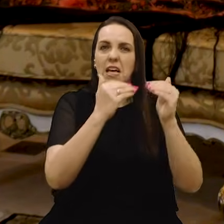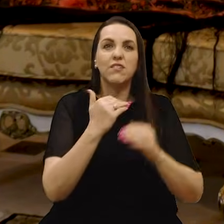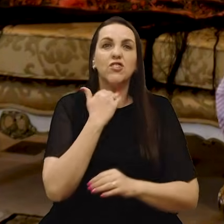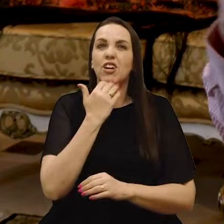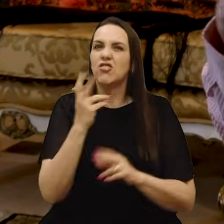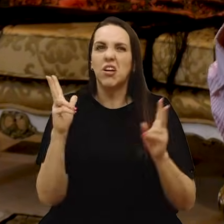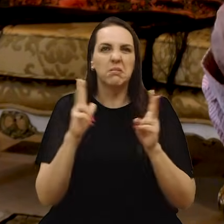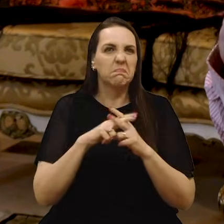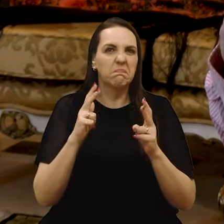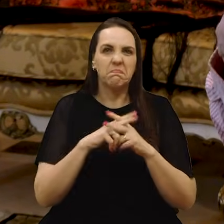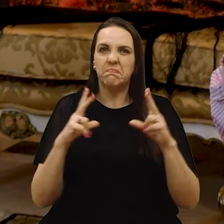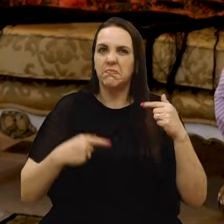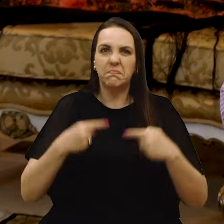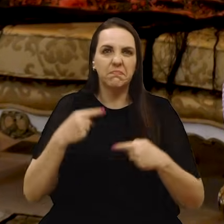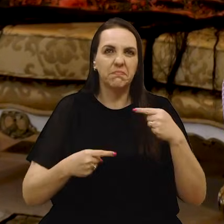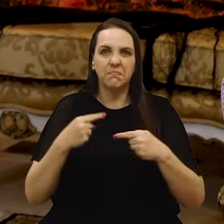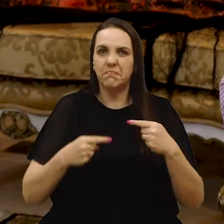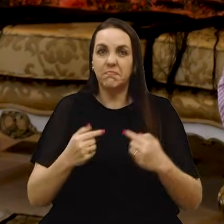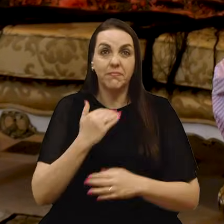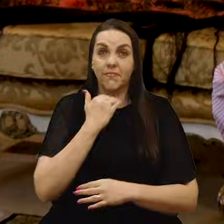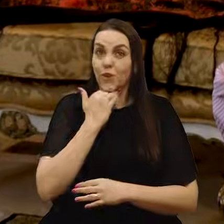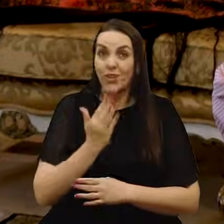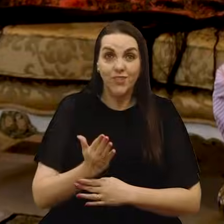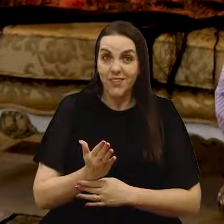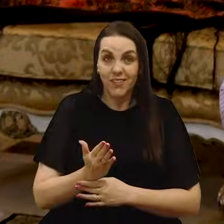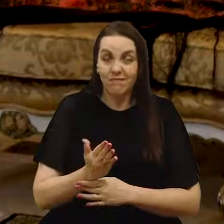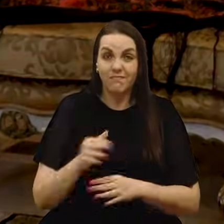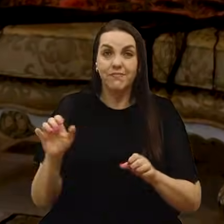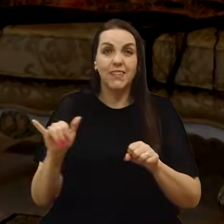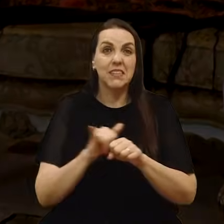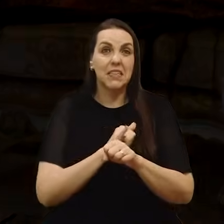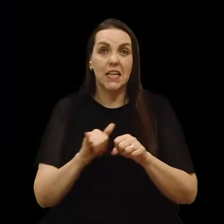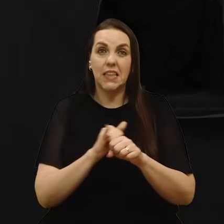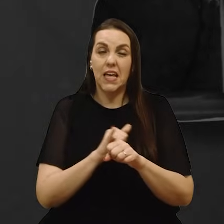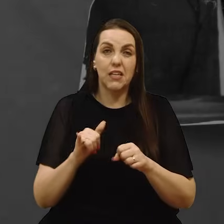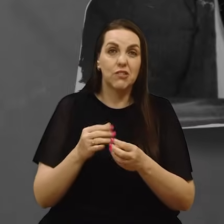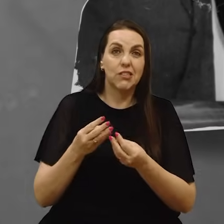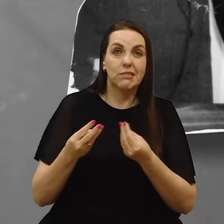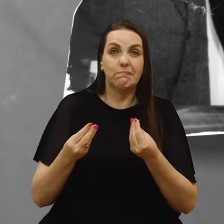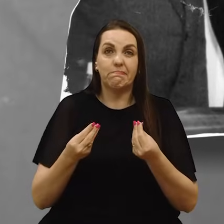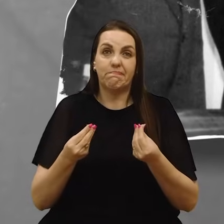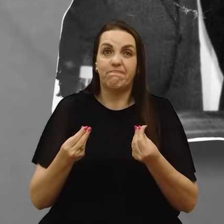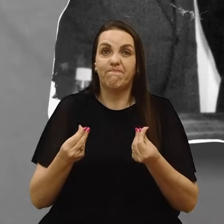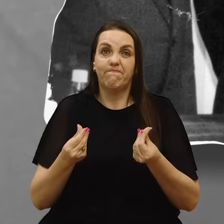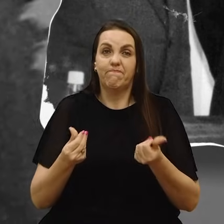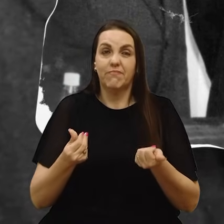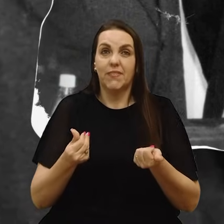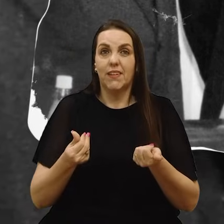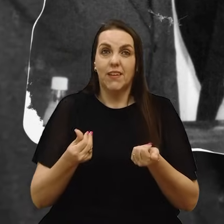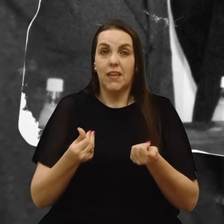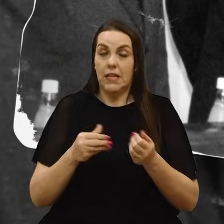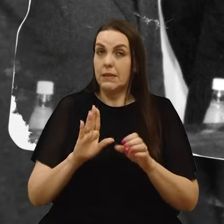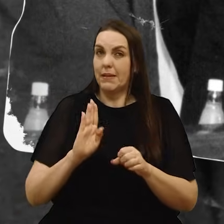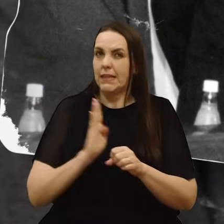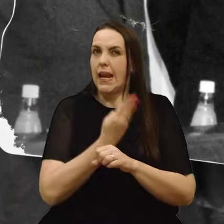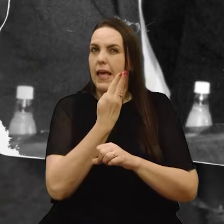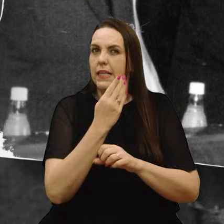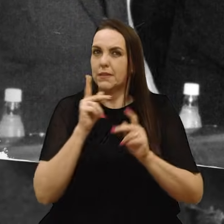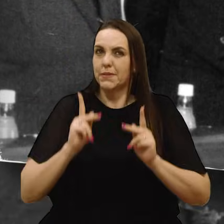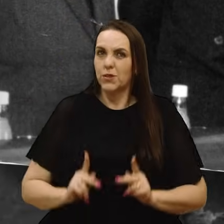frente? Não adianta briga, não adianta discussões, não adianta estratégias